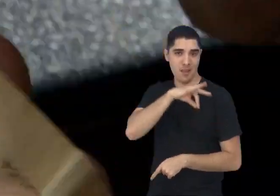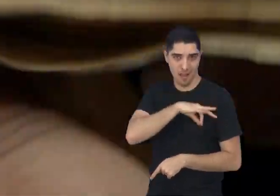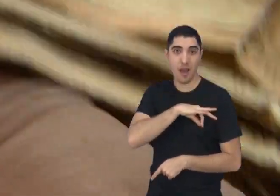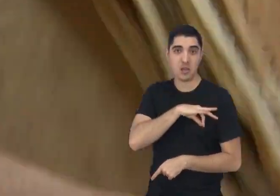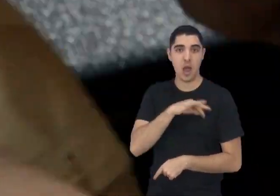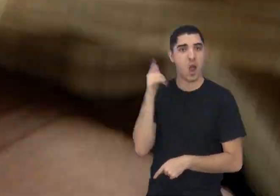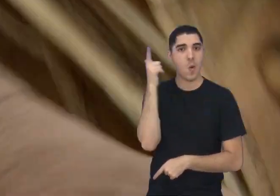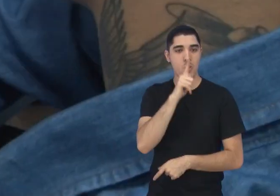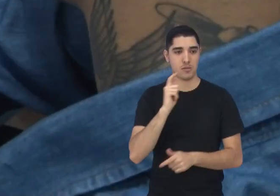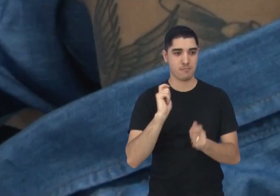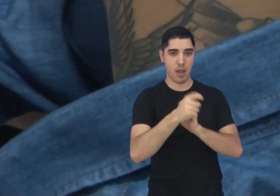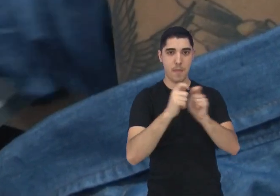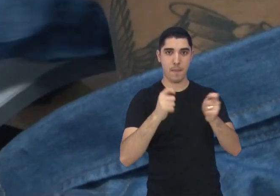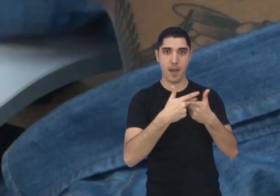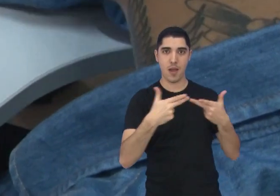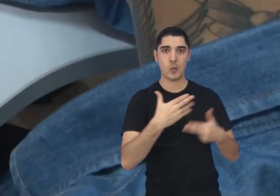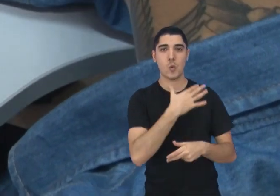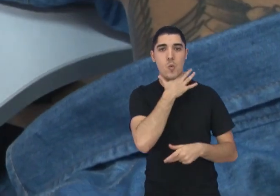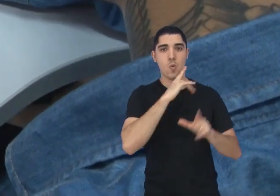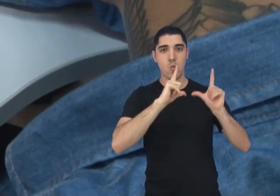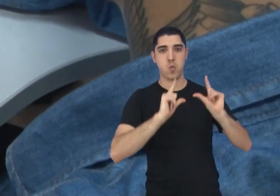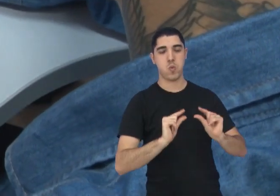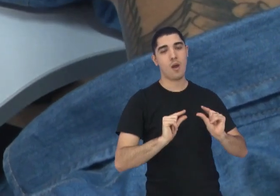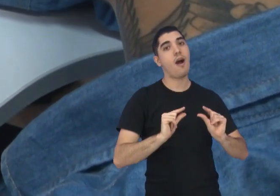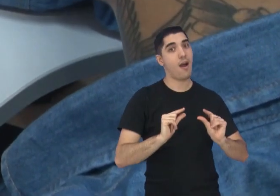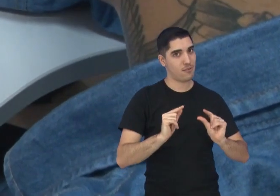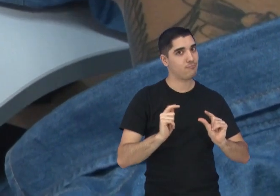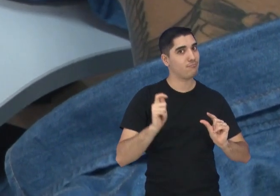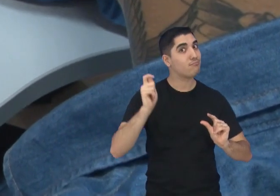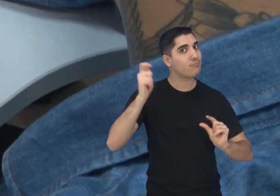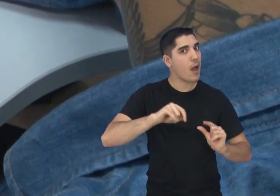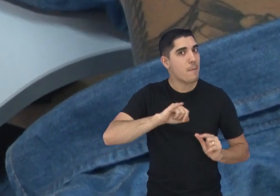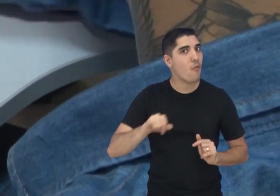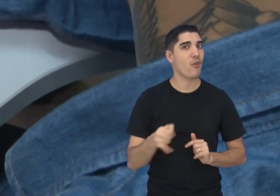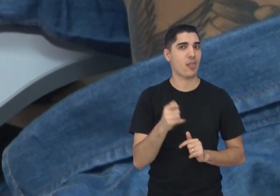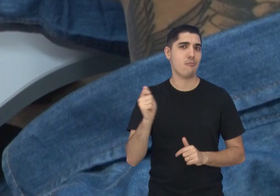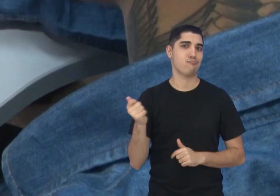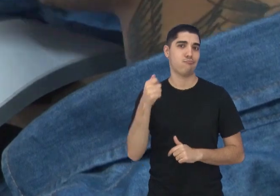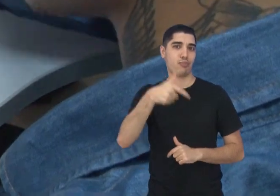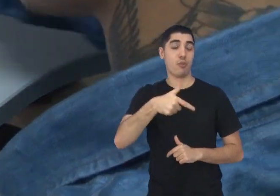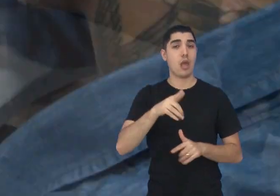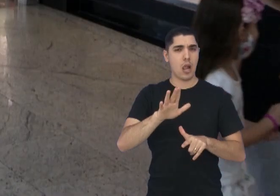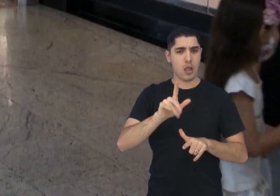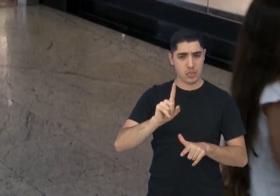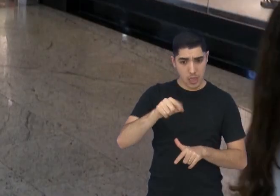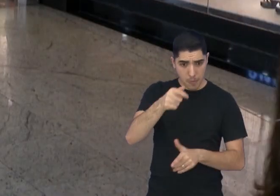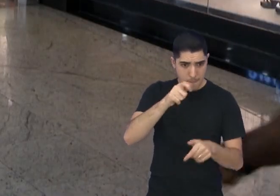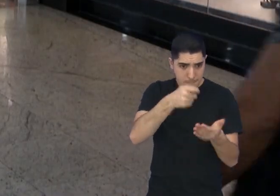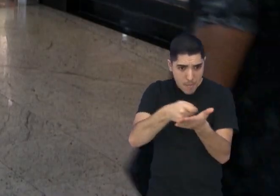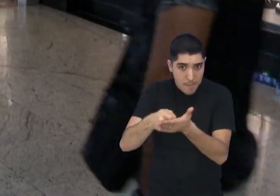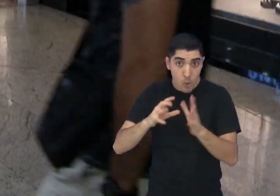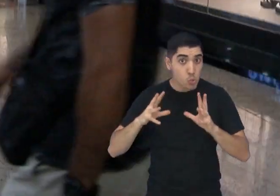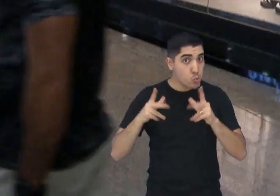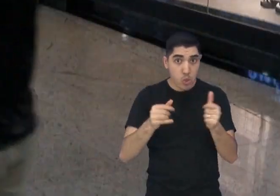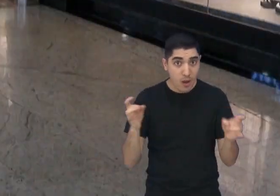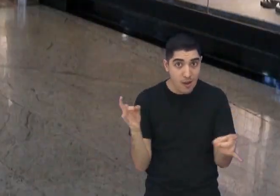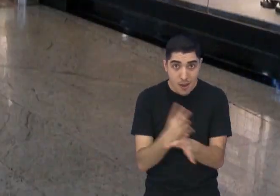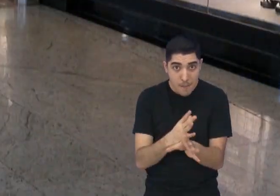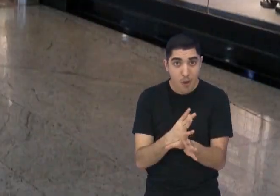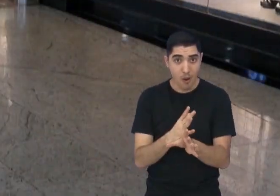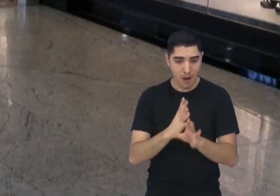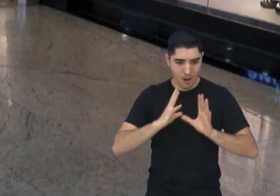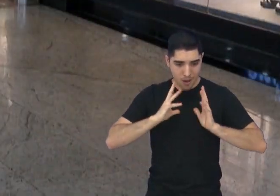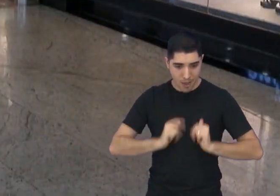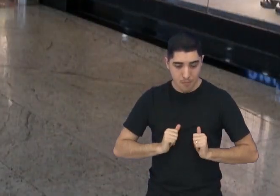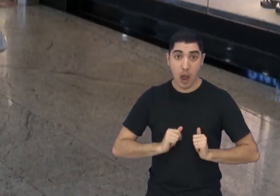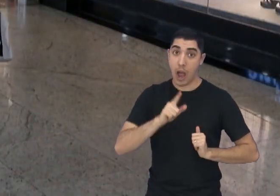as dívidas pode ser uma boa cartada. E é claro, depois de pagar as contas em atraso, é bom se planejar para